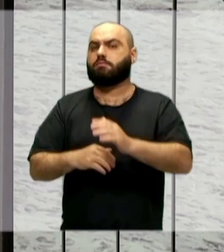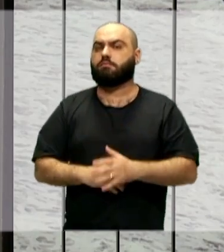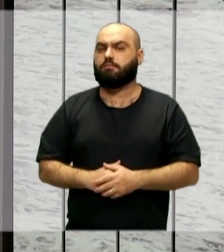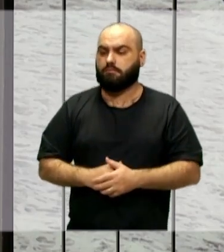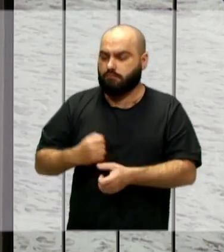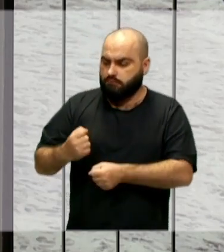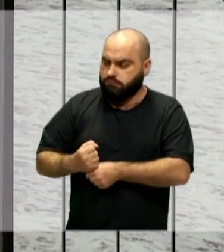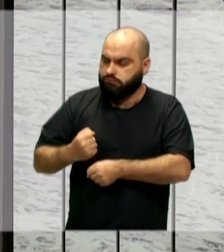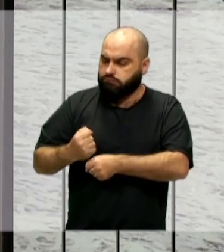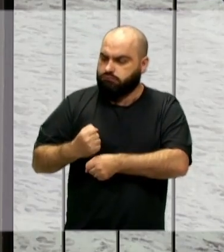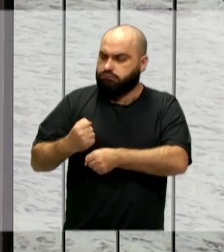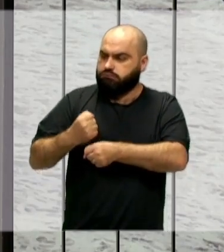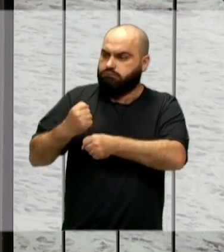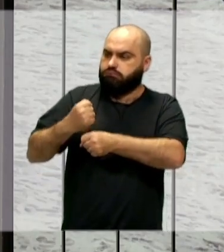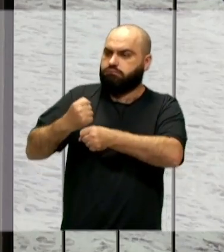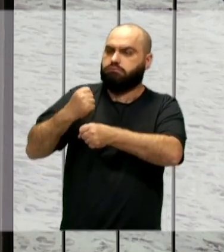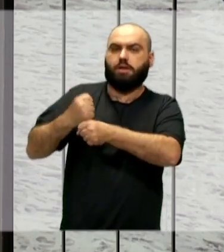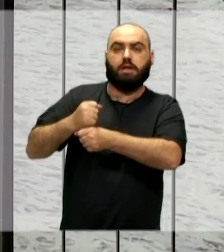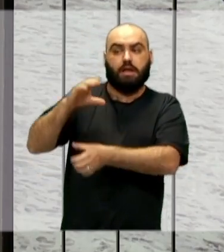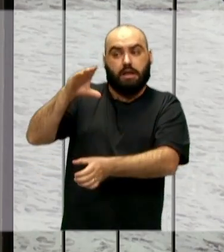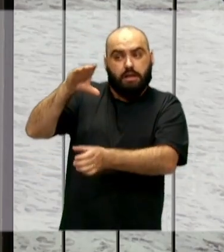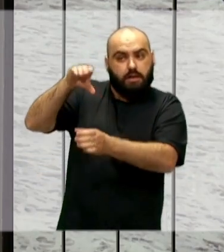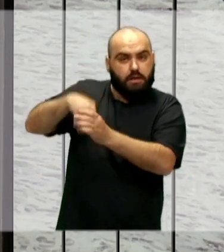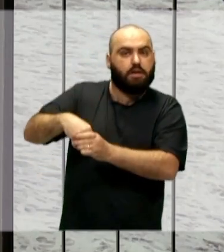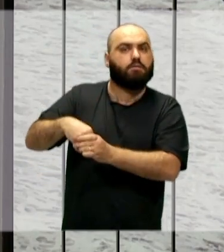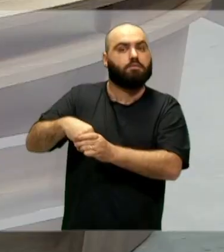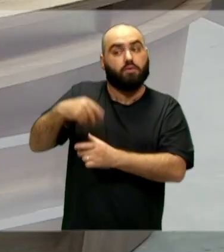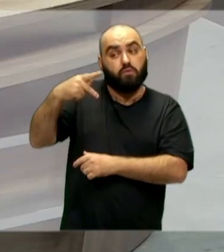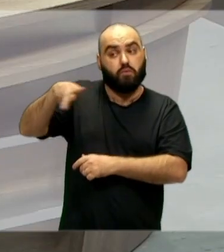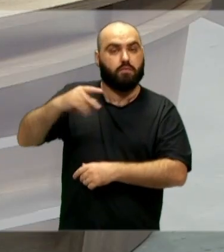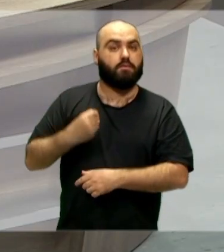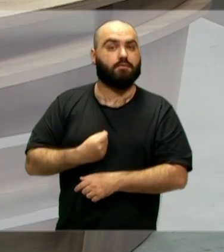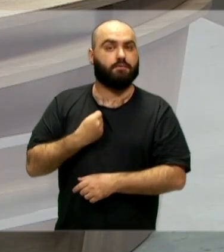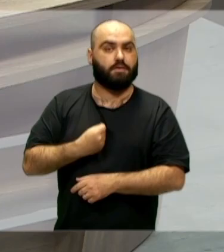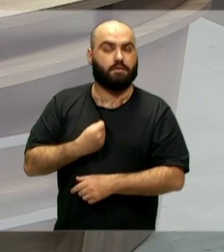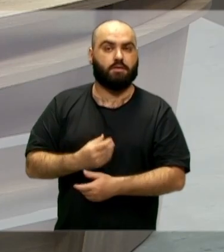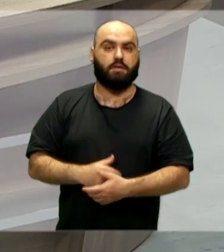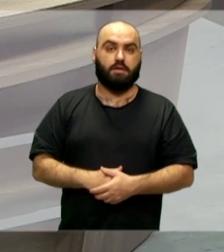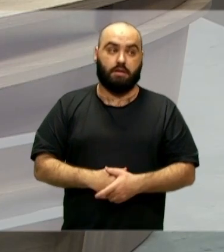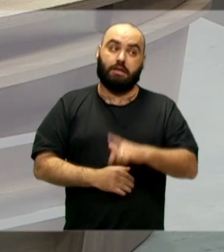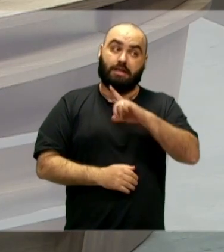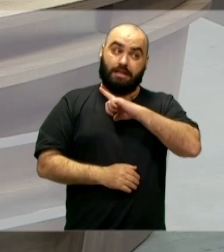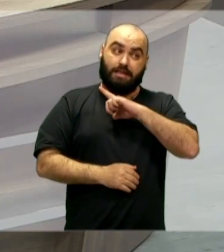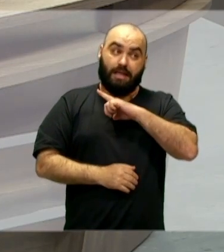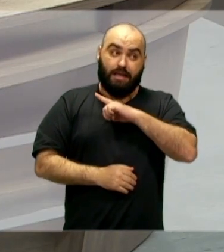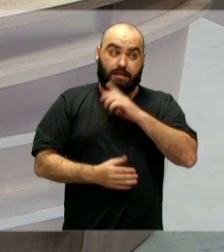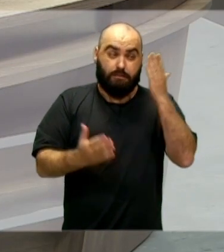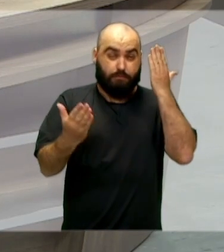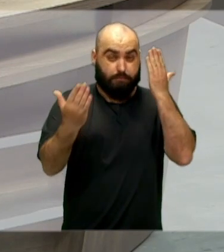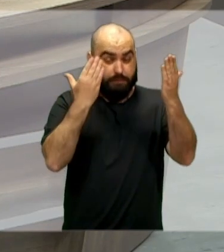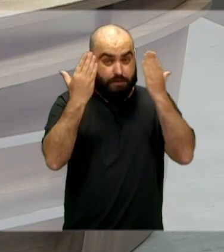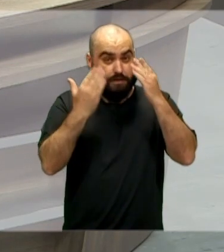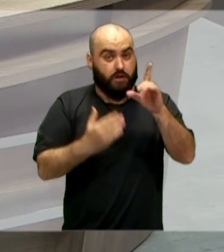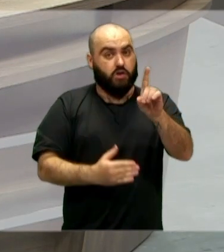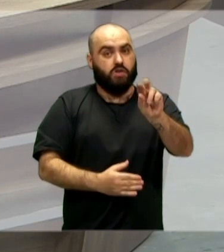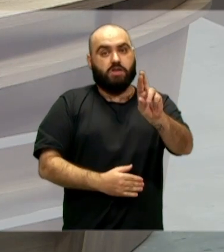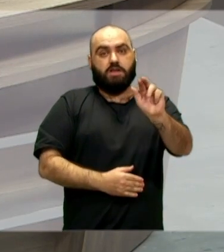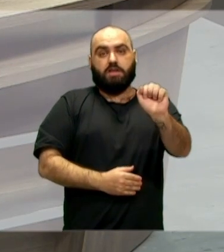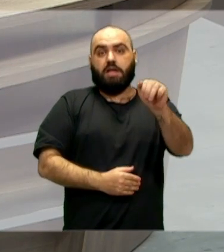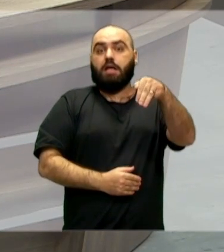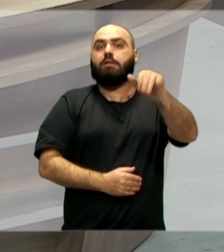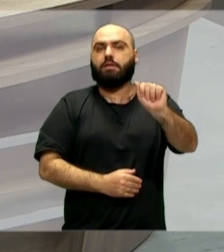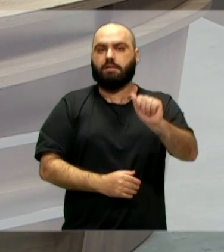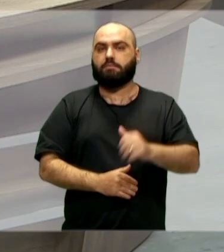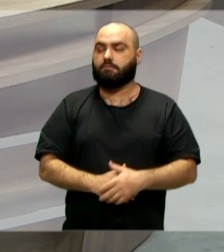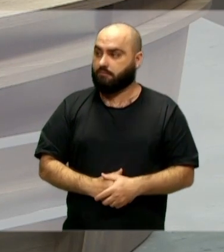tua persona dentro do teu convívio, né? Então, a gente quer ter na questão do psicodrama ali, tudo da psicologia. Muito legal isso que o Wellington está